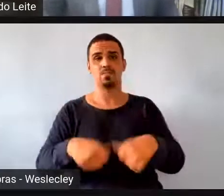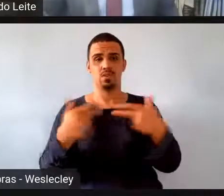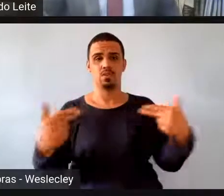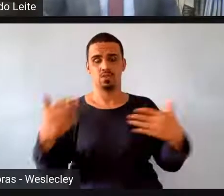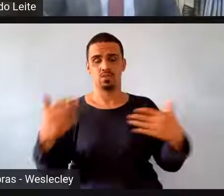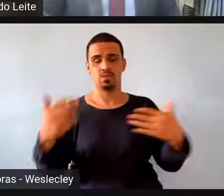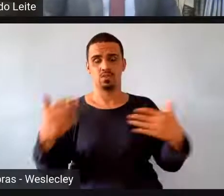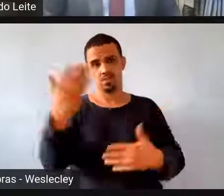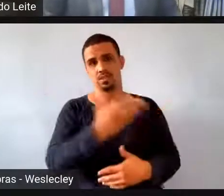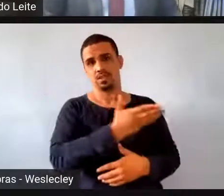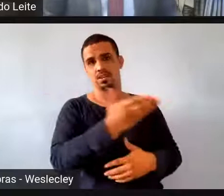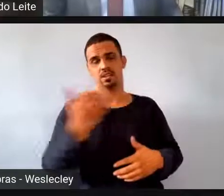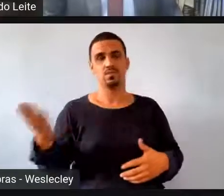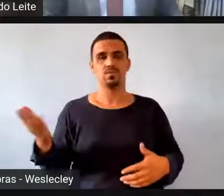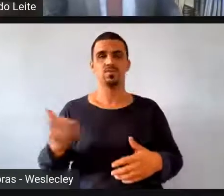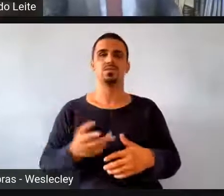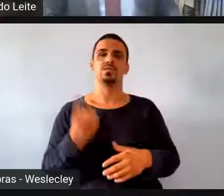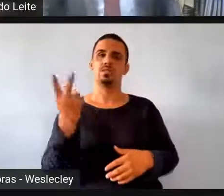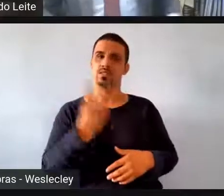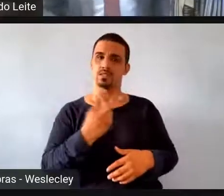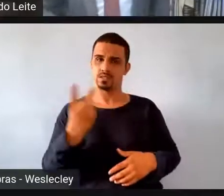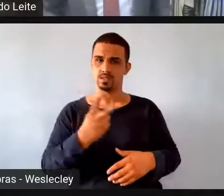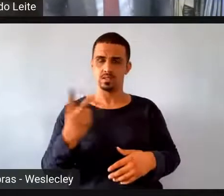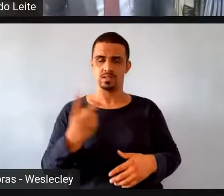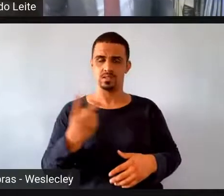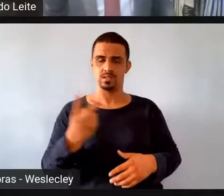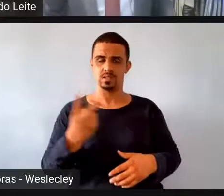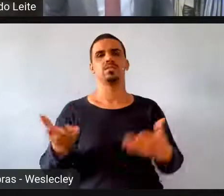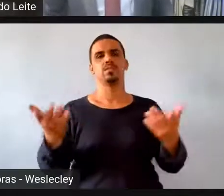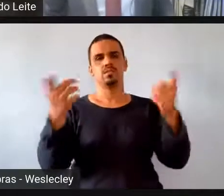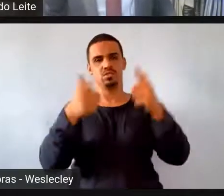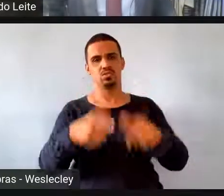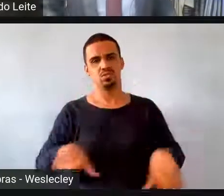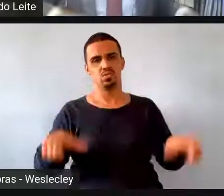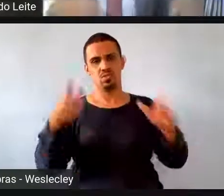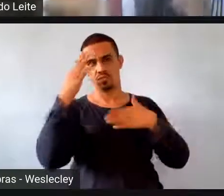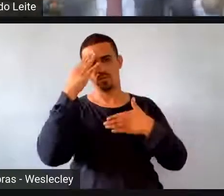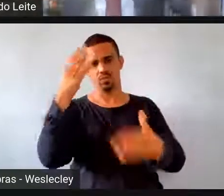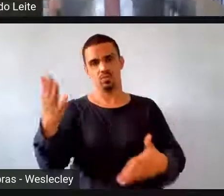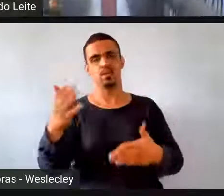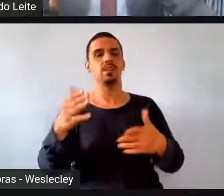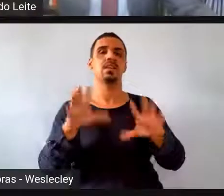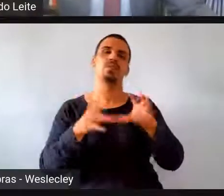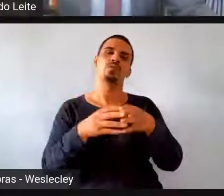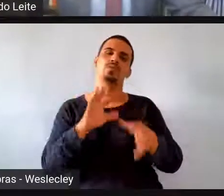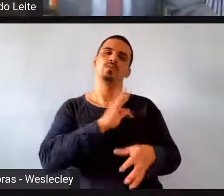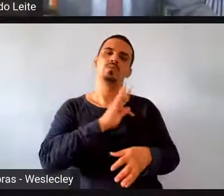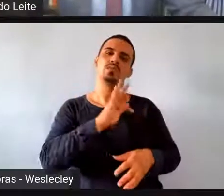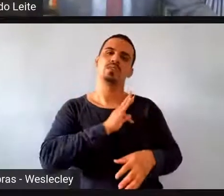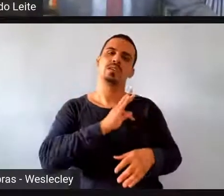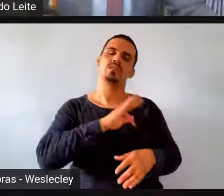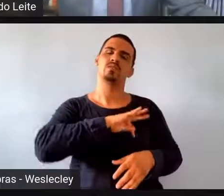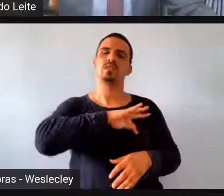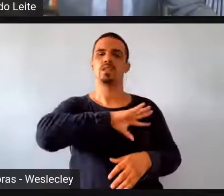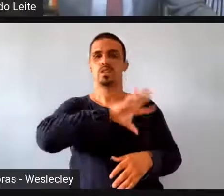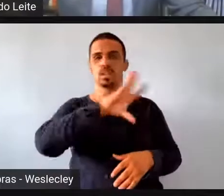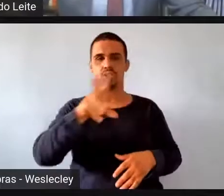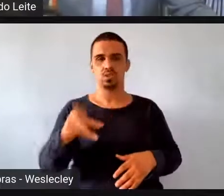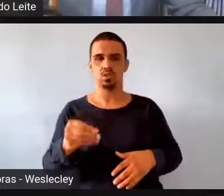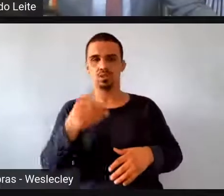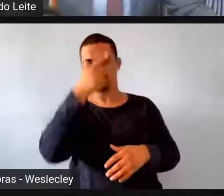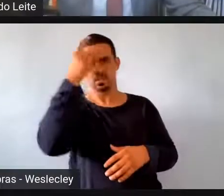a todos vocês, Bruno Reis e Bruno Caraza, mais uma vez, a nossa equipe técnica, e a todos vocês que